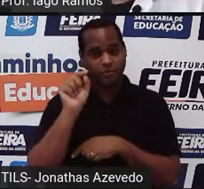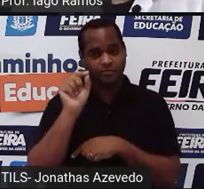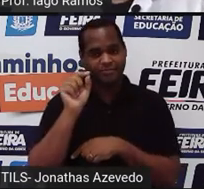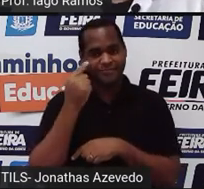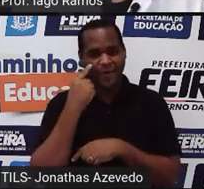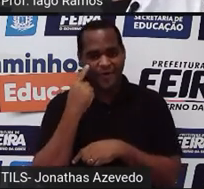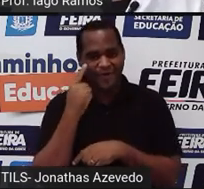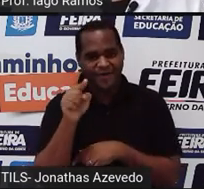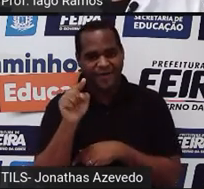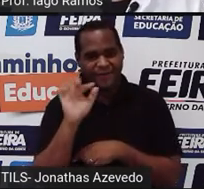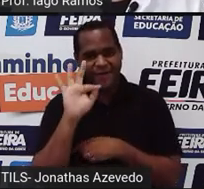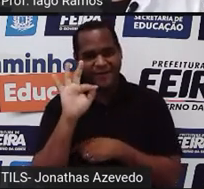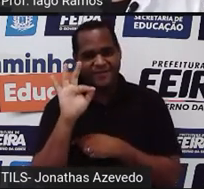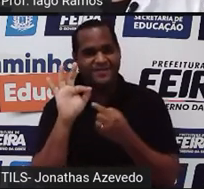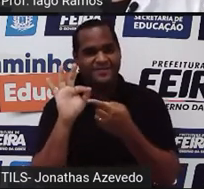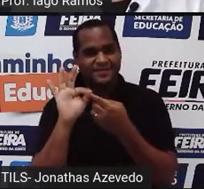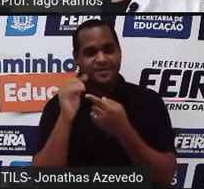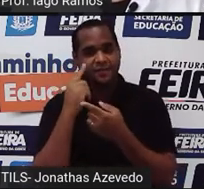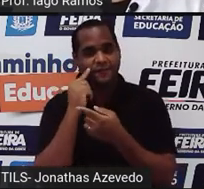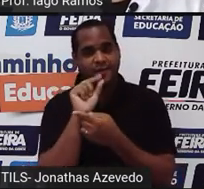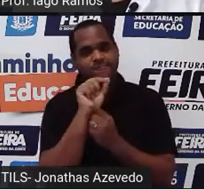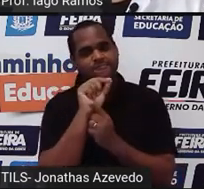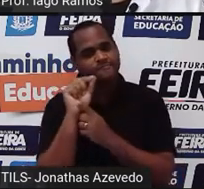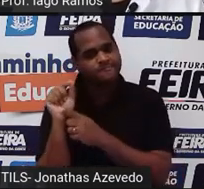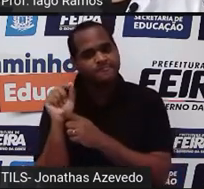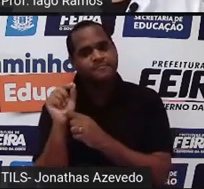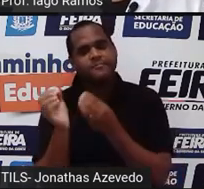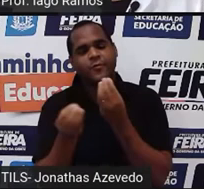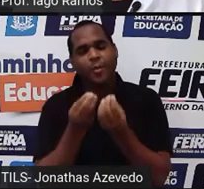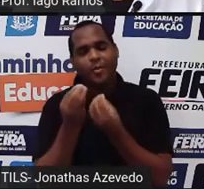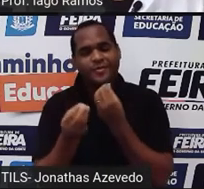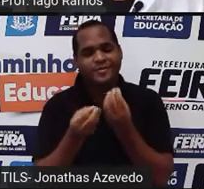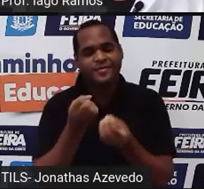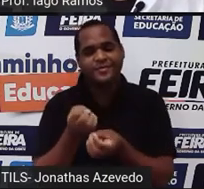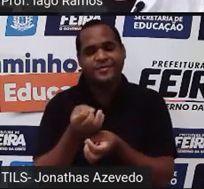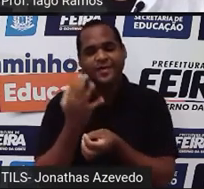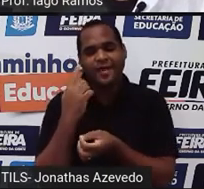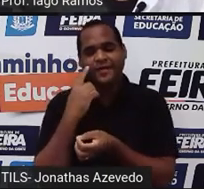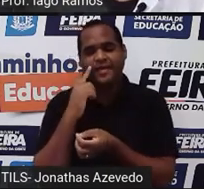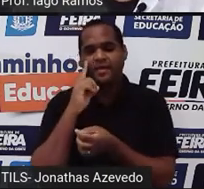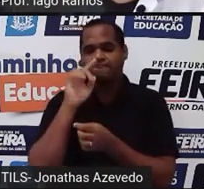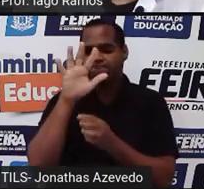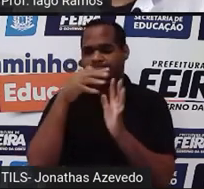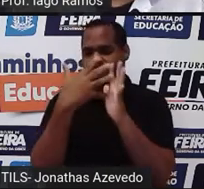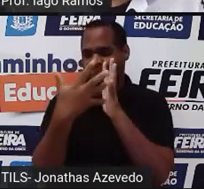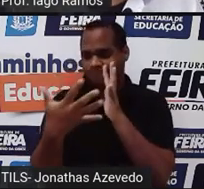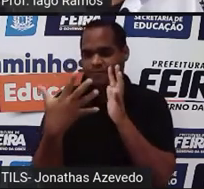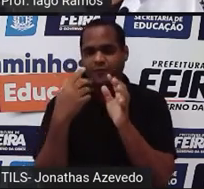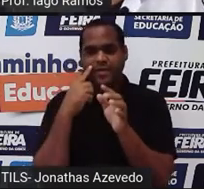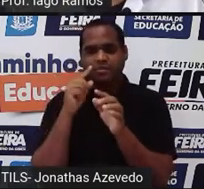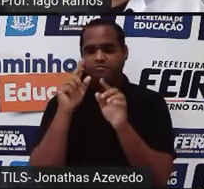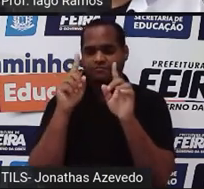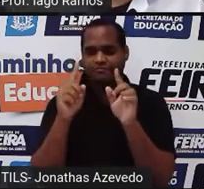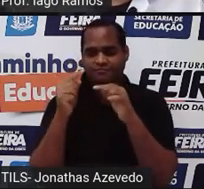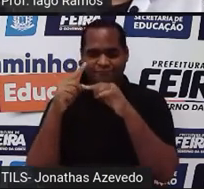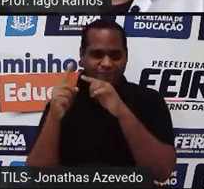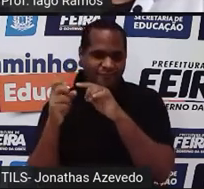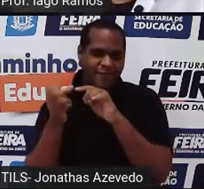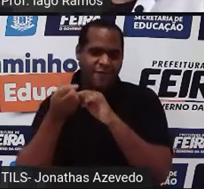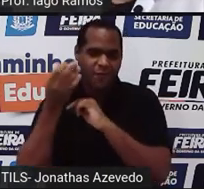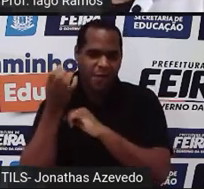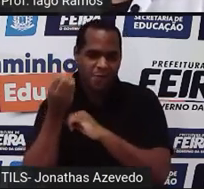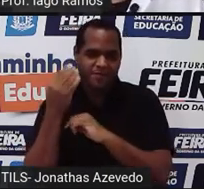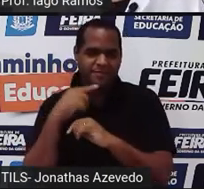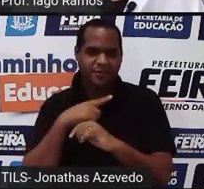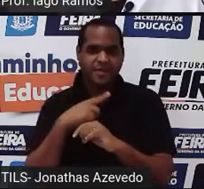figura e vê qual é a distância que tem até a reta. Eu botei uma malha ali para a gente usar os quadrados para poder contar a distância. Então